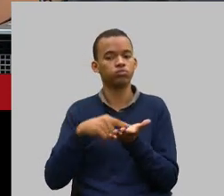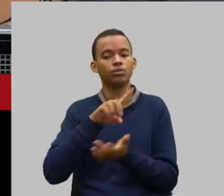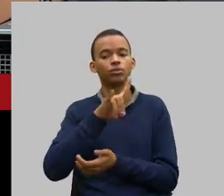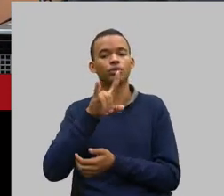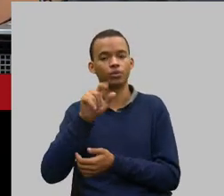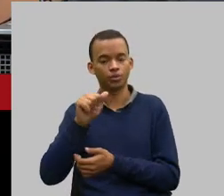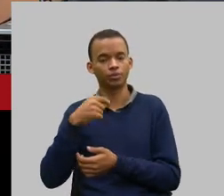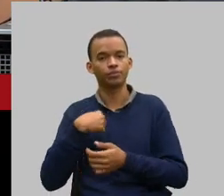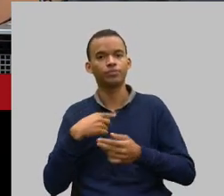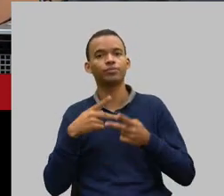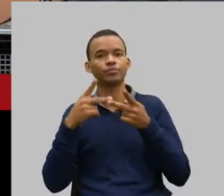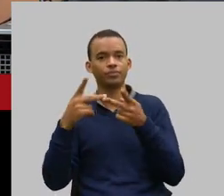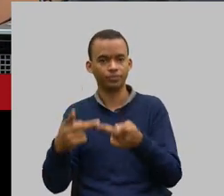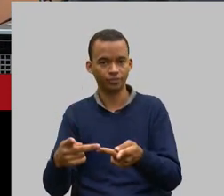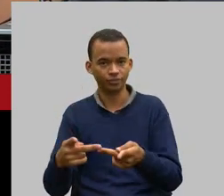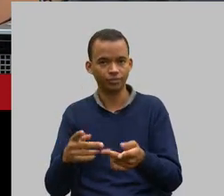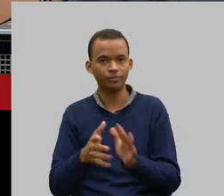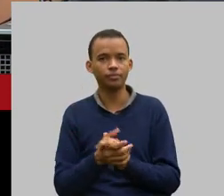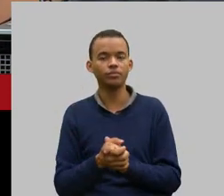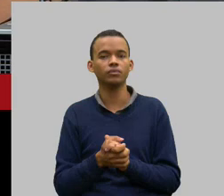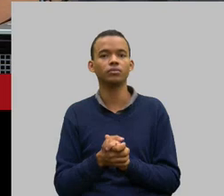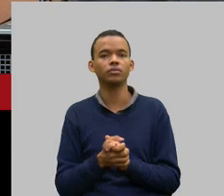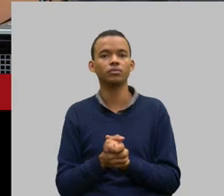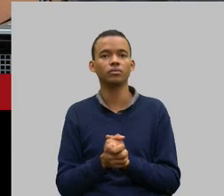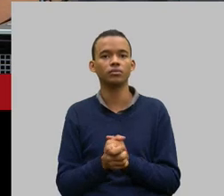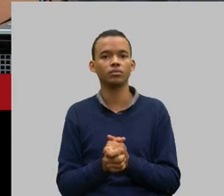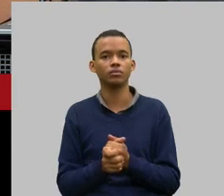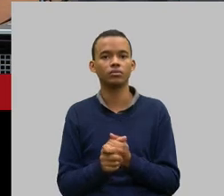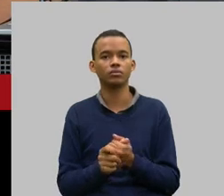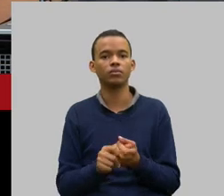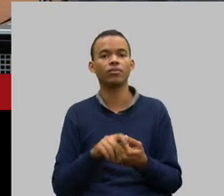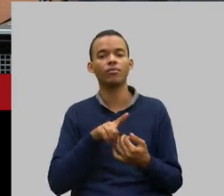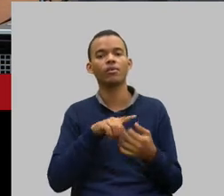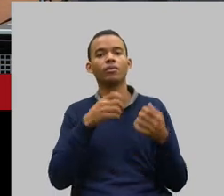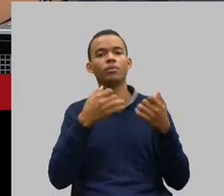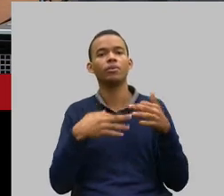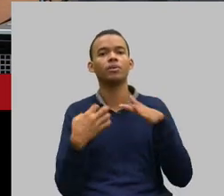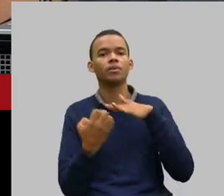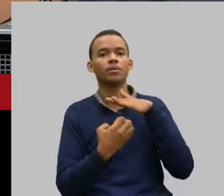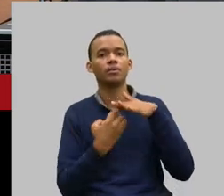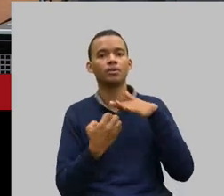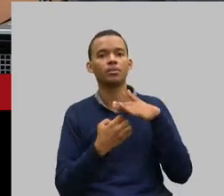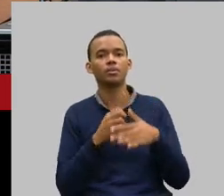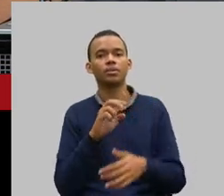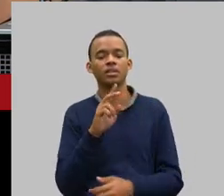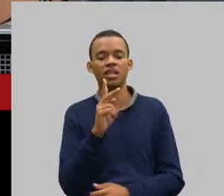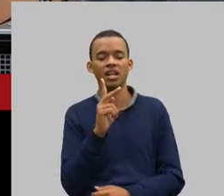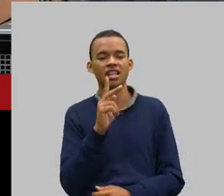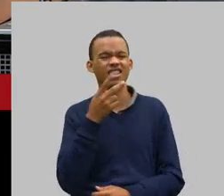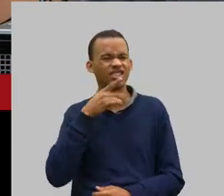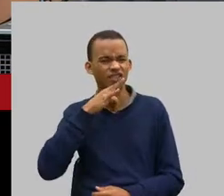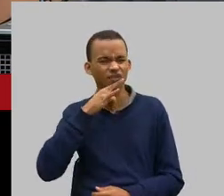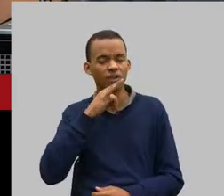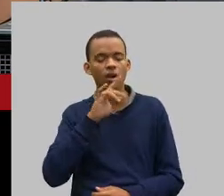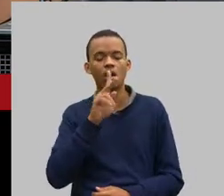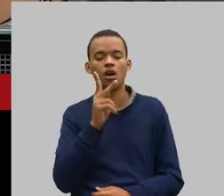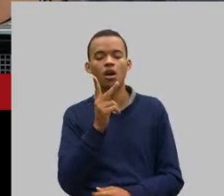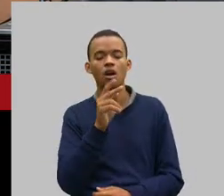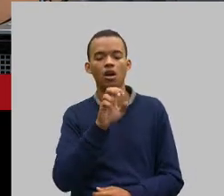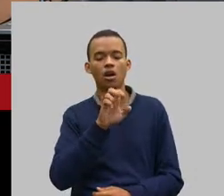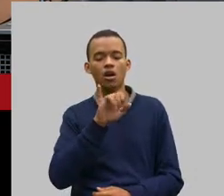dívida com a não ida da heinick para a região norte não é do estado A dívida é do